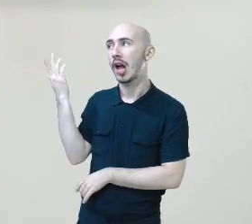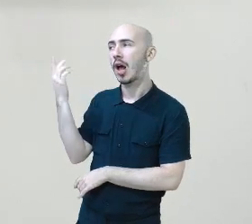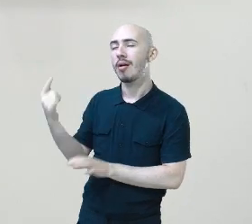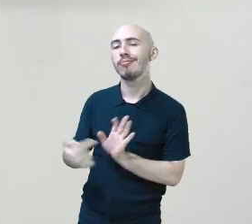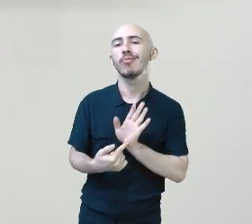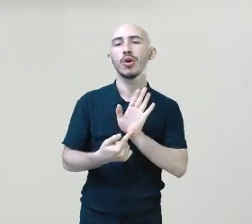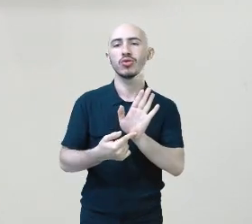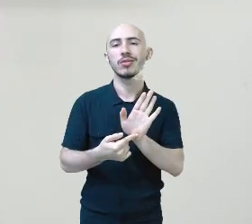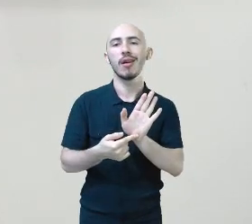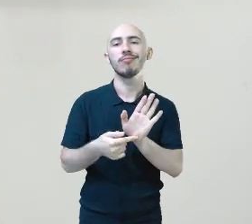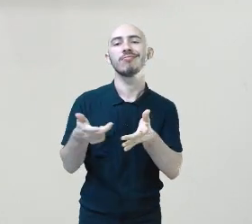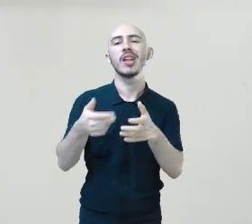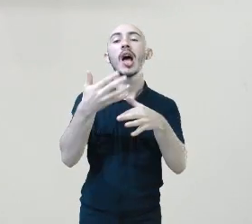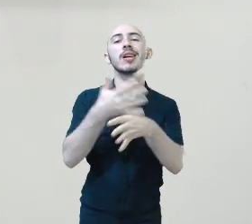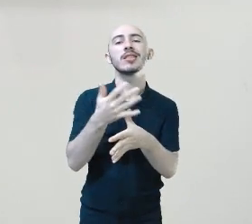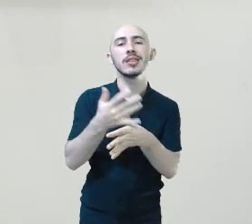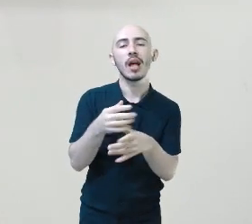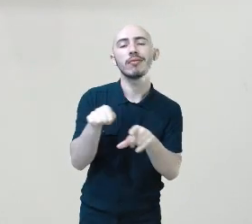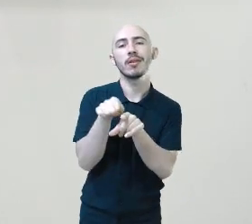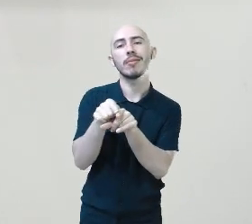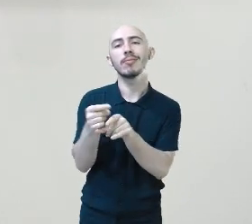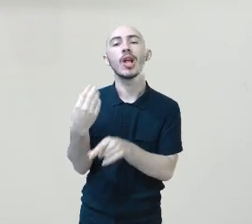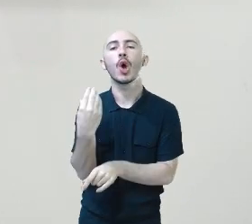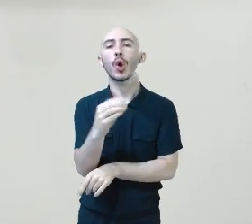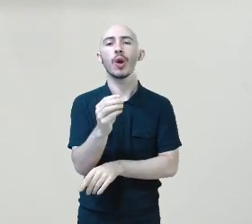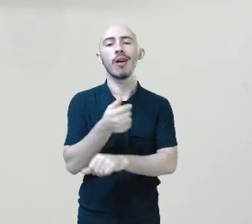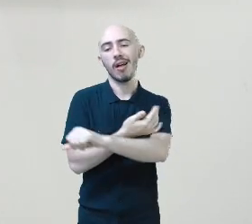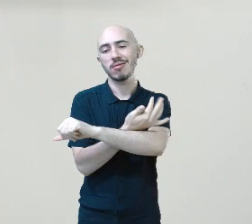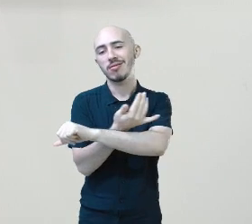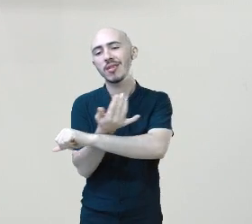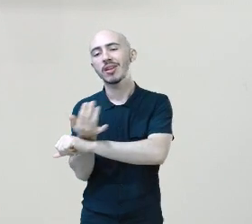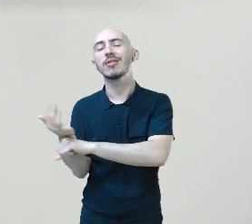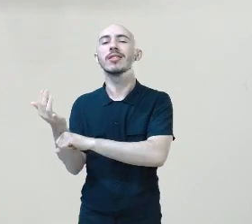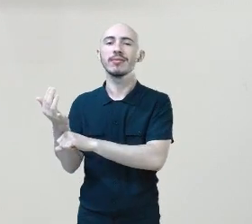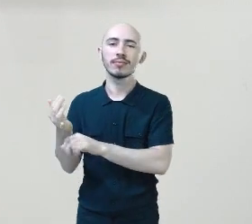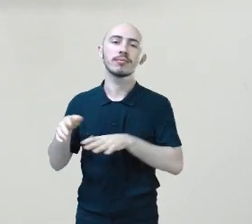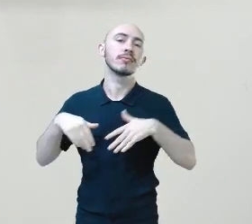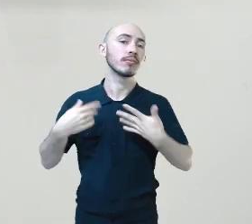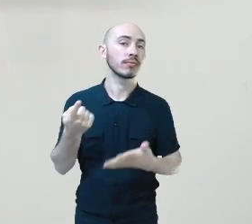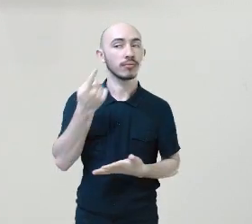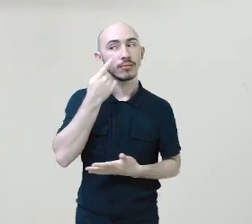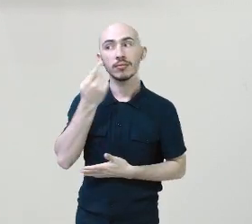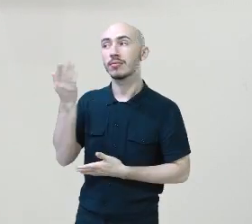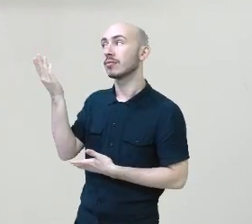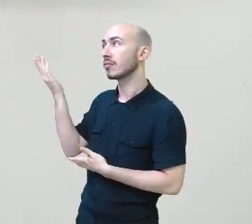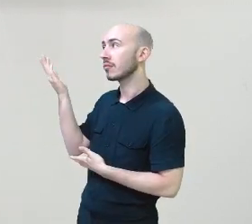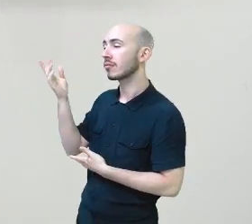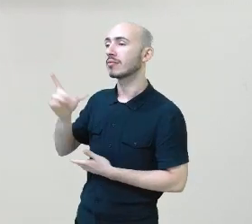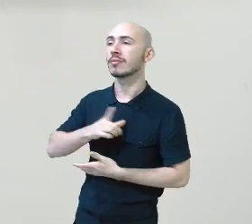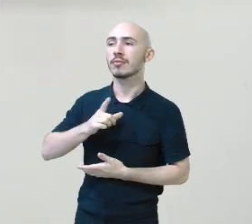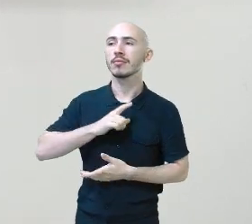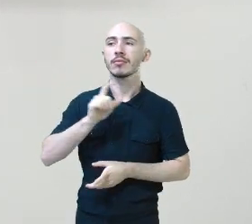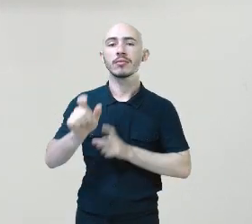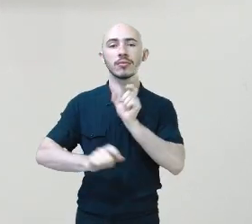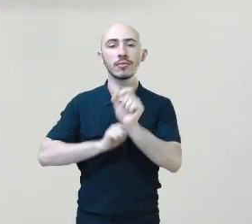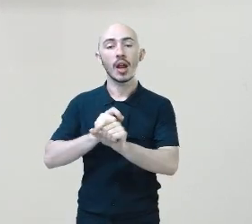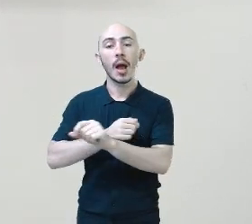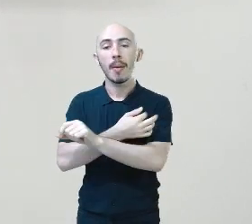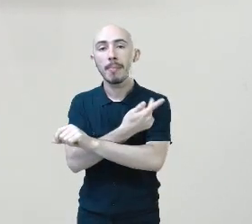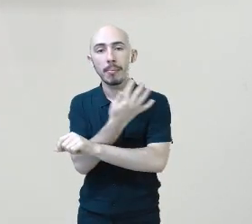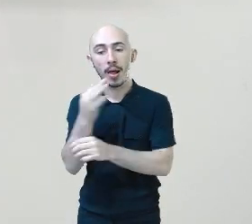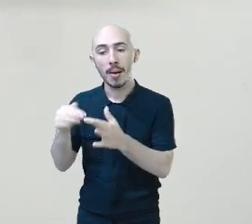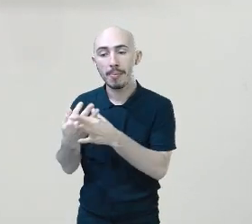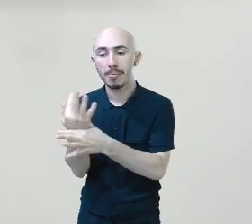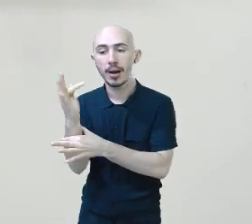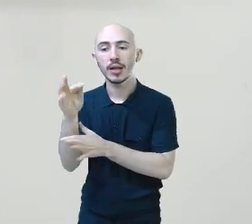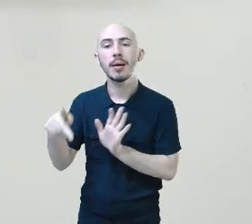um pouco de vegetação, um pouco da natureza. E essa vegetação com plantas nativas,